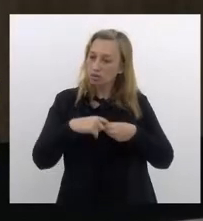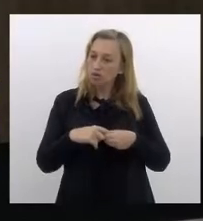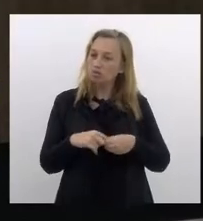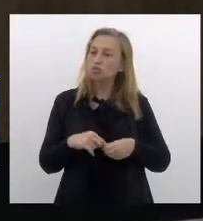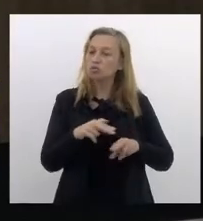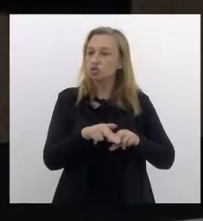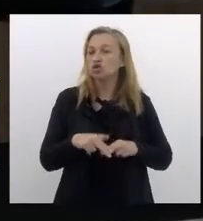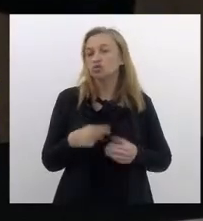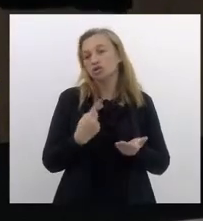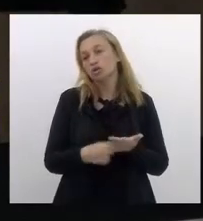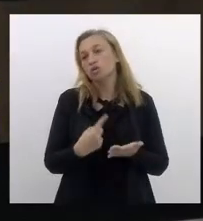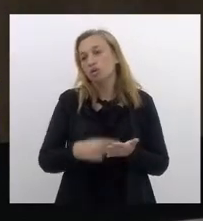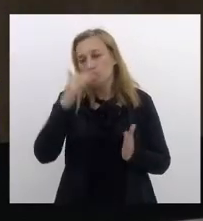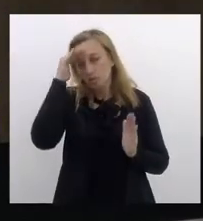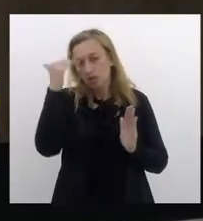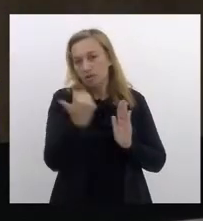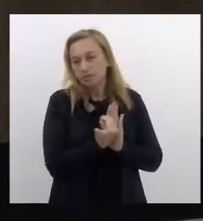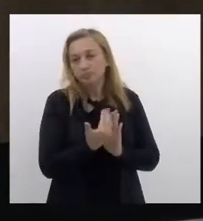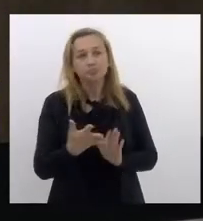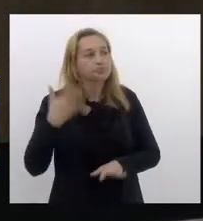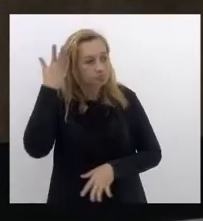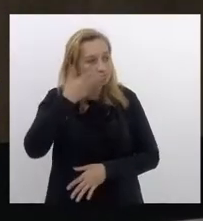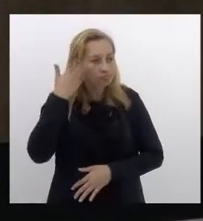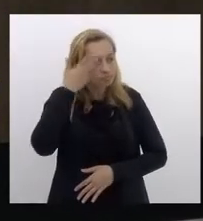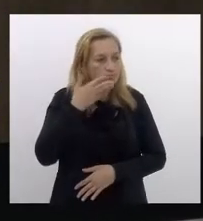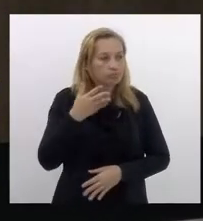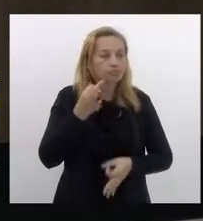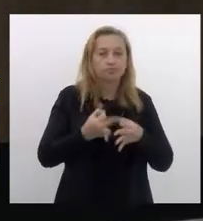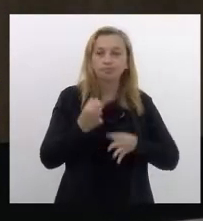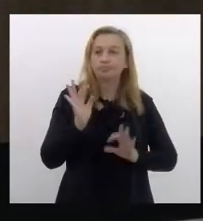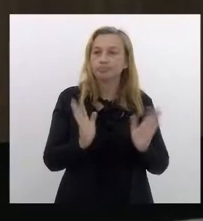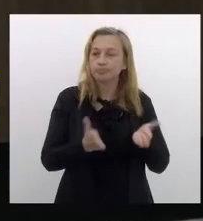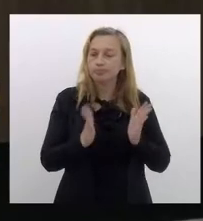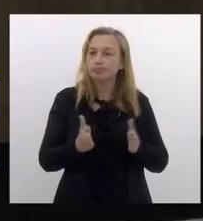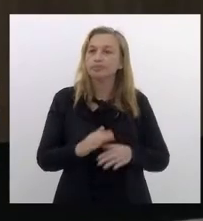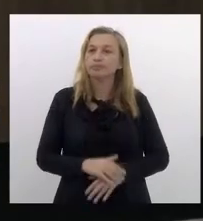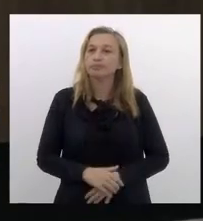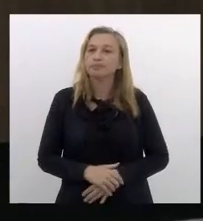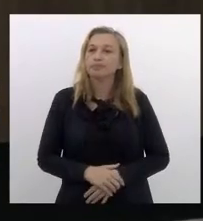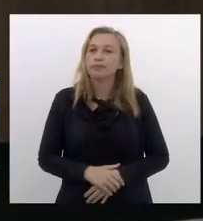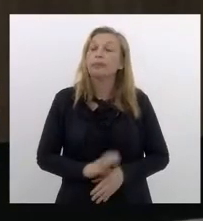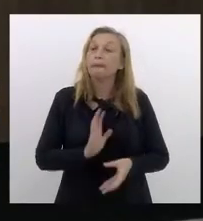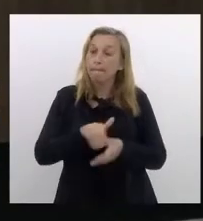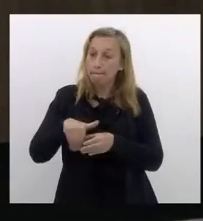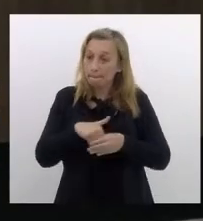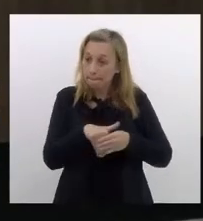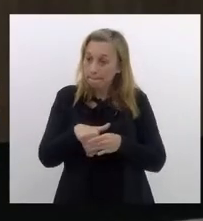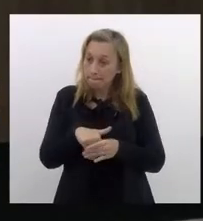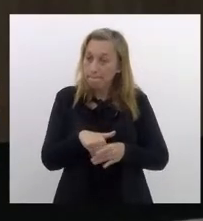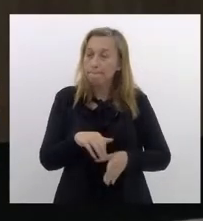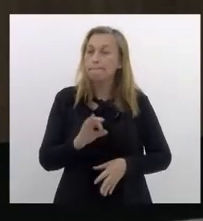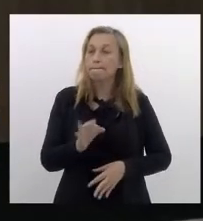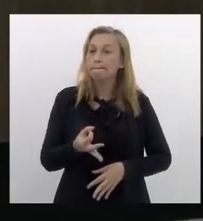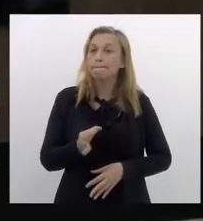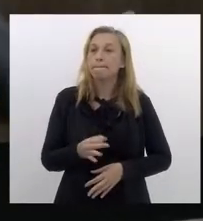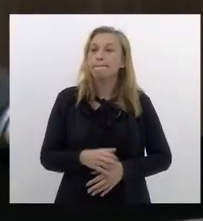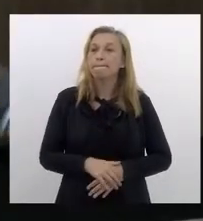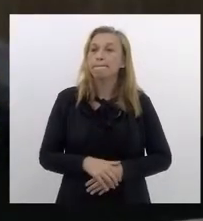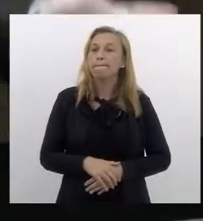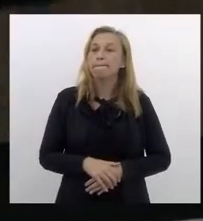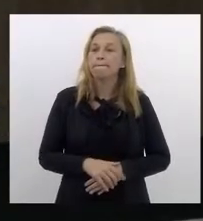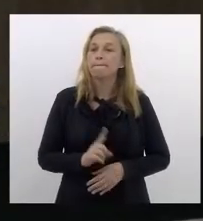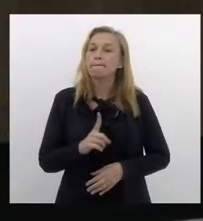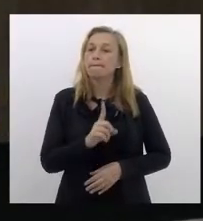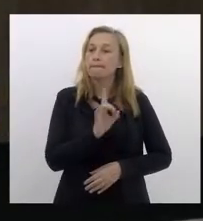acordo, que foi cumprido, que a mensagem do Judiciário hoje foi votada em caráter terminativo, garantindo não só a